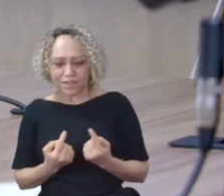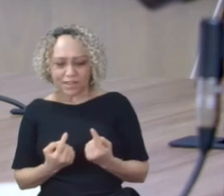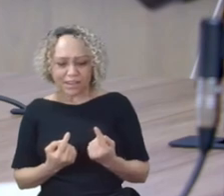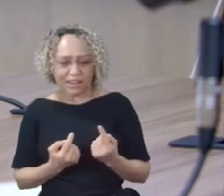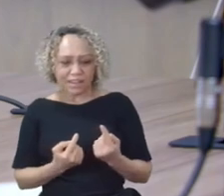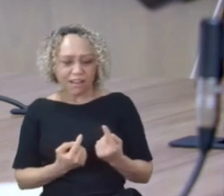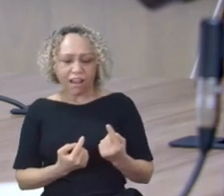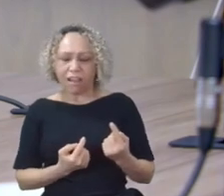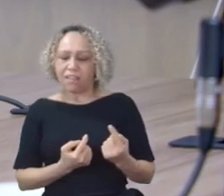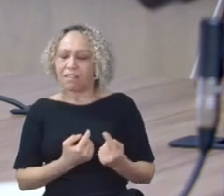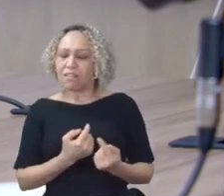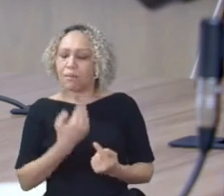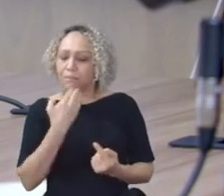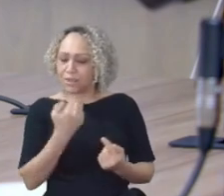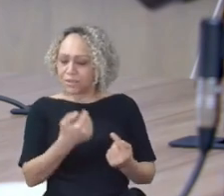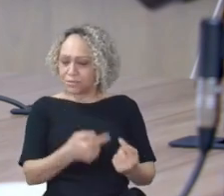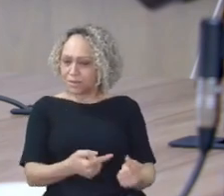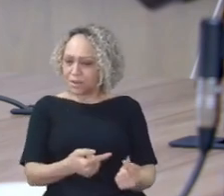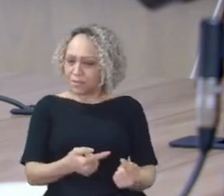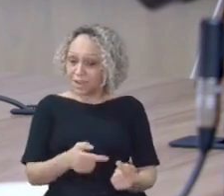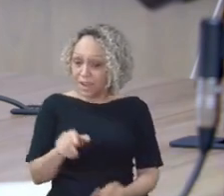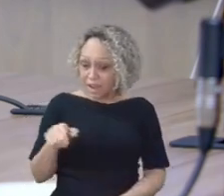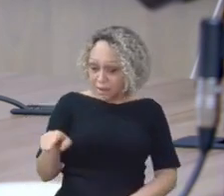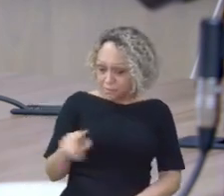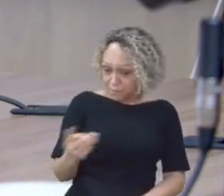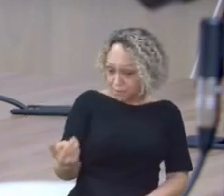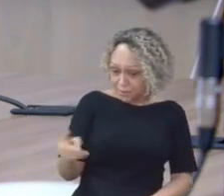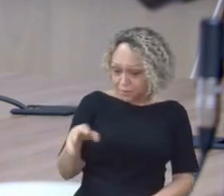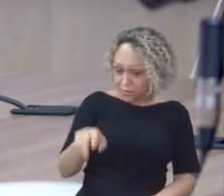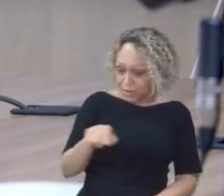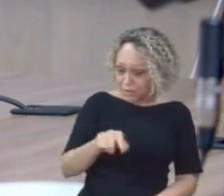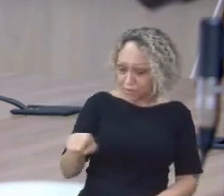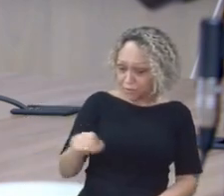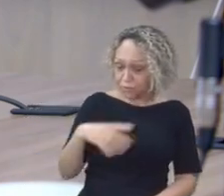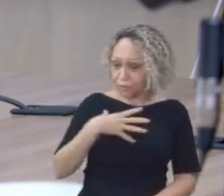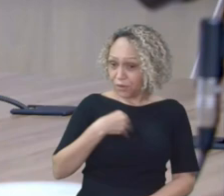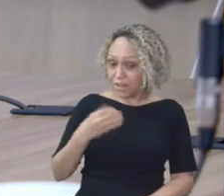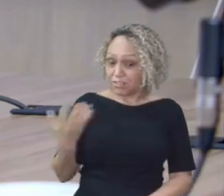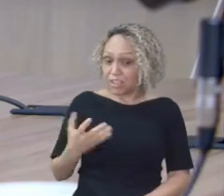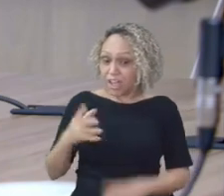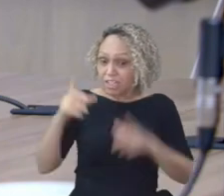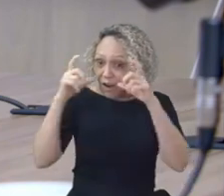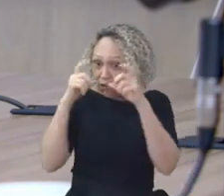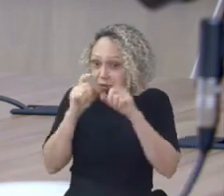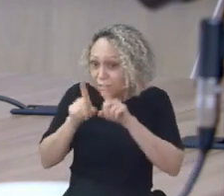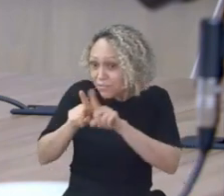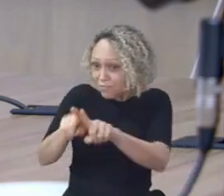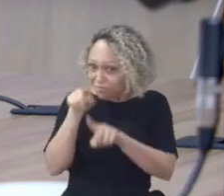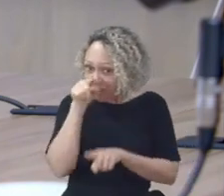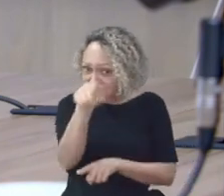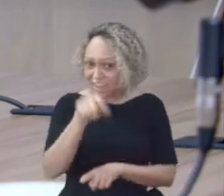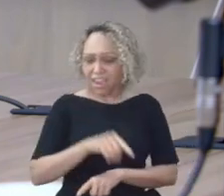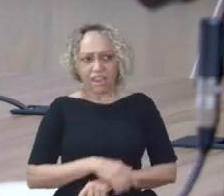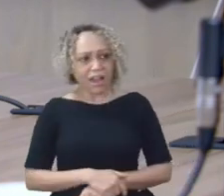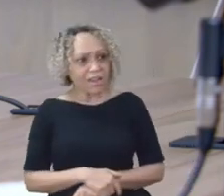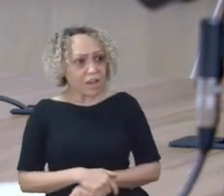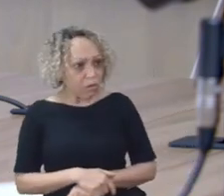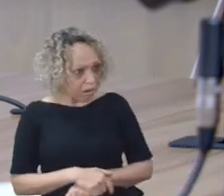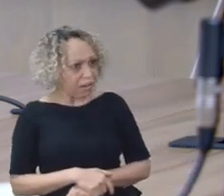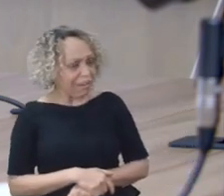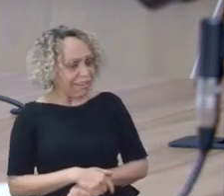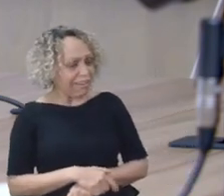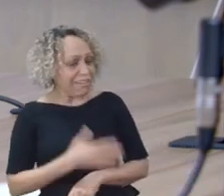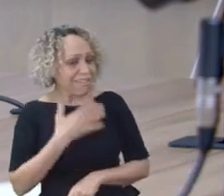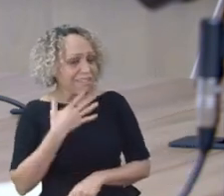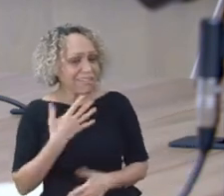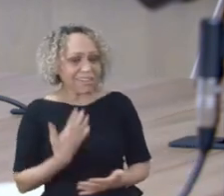número o alcance, é um número de seguidores e tal. Mas esse tipo de coisa que acontece que realmente aquelas